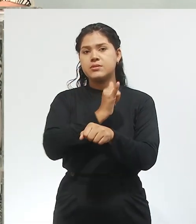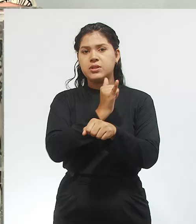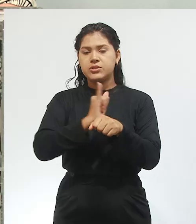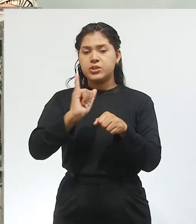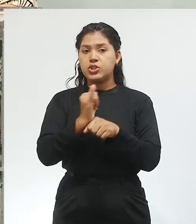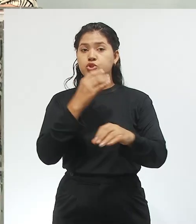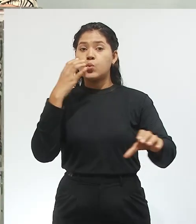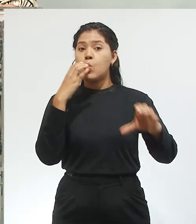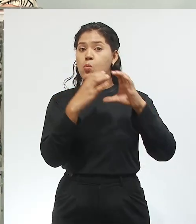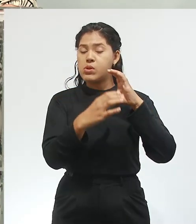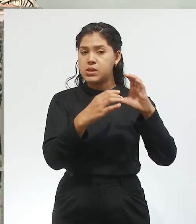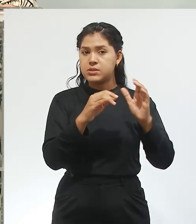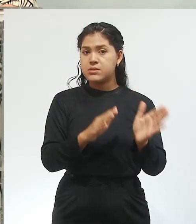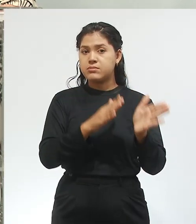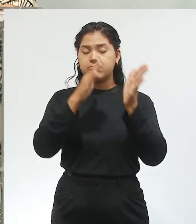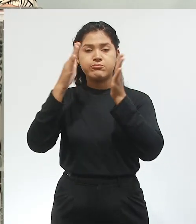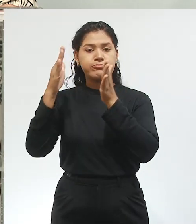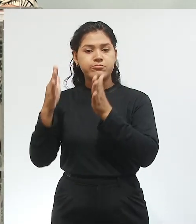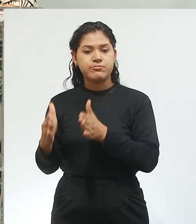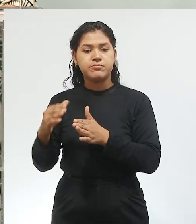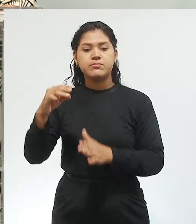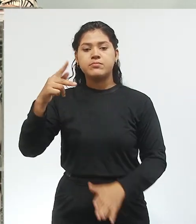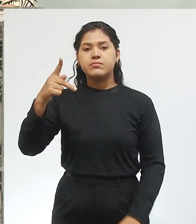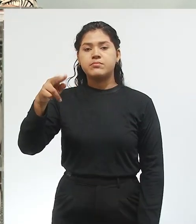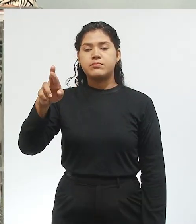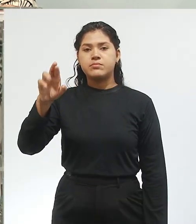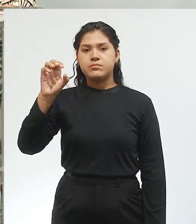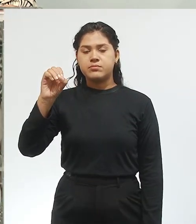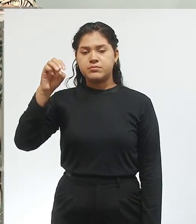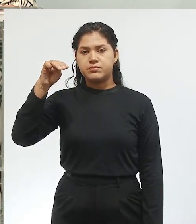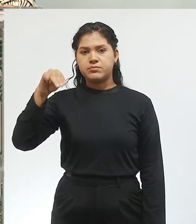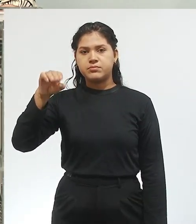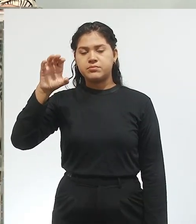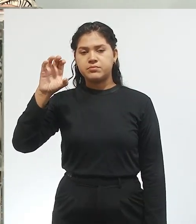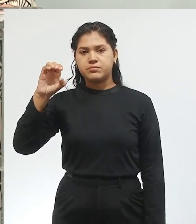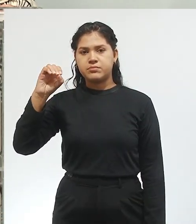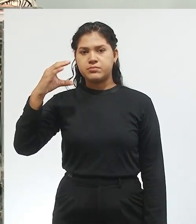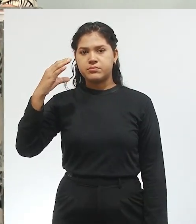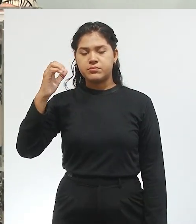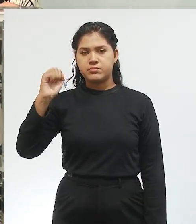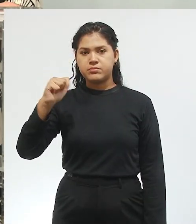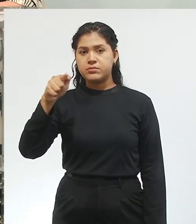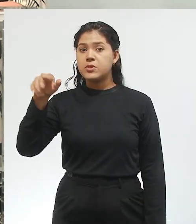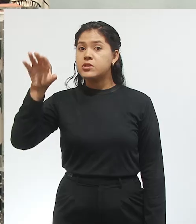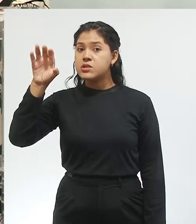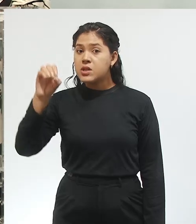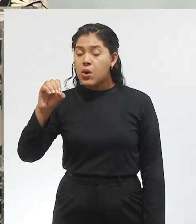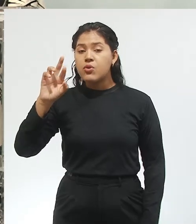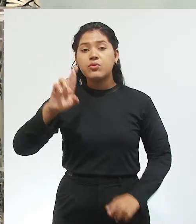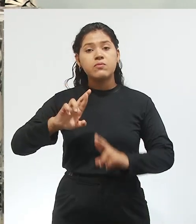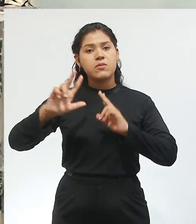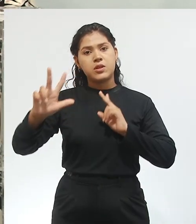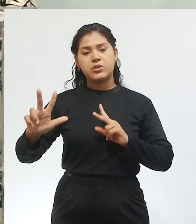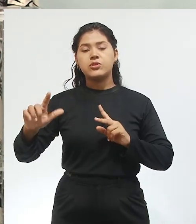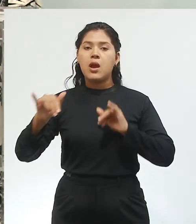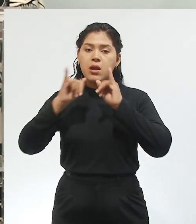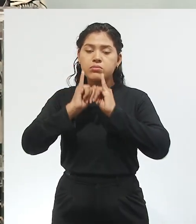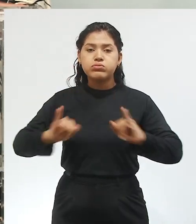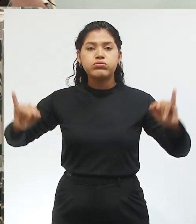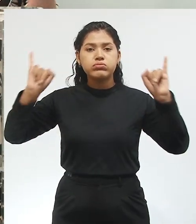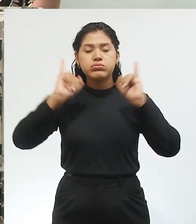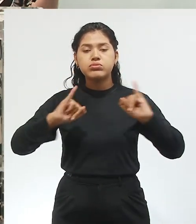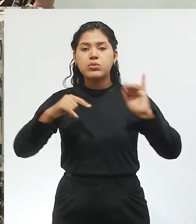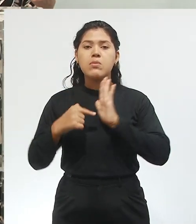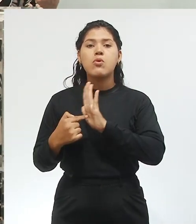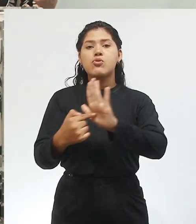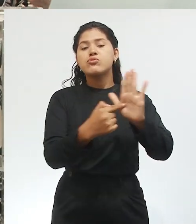É como eu vou comunicar para o usuário, para o cidadão, que eu tenho aqueles serviços, que eu estou oferecendo aqueles serviços,